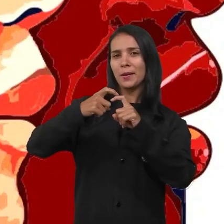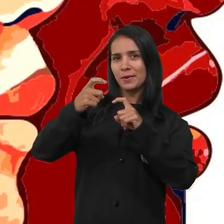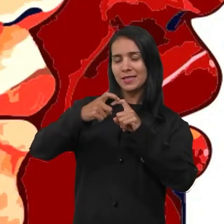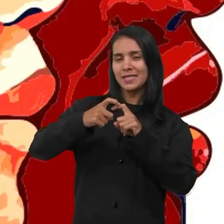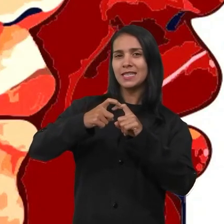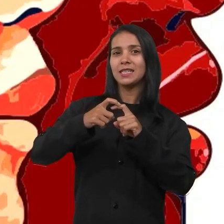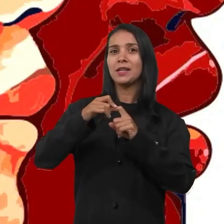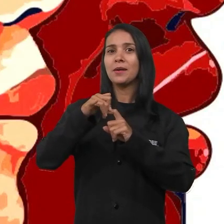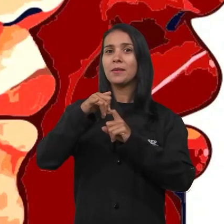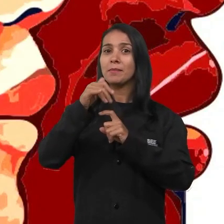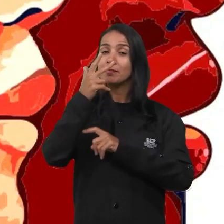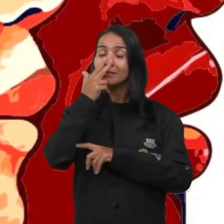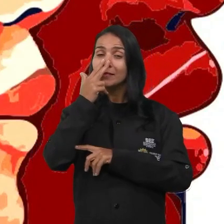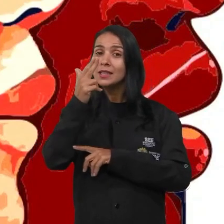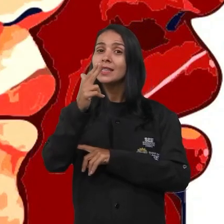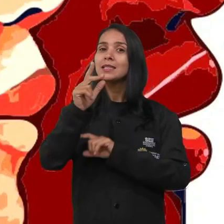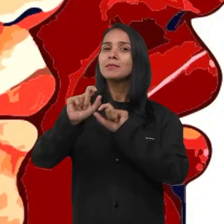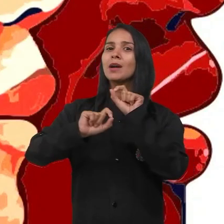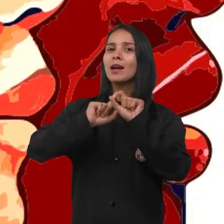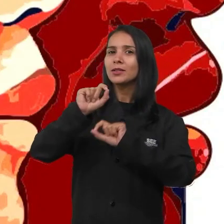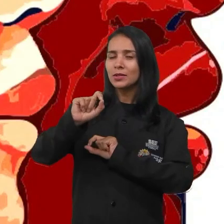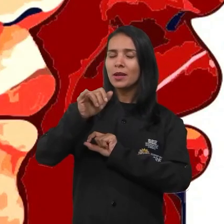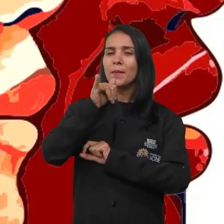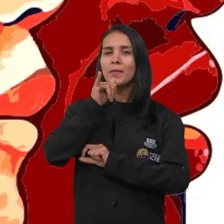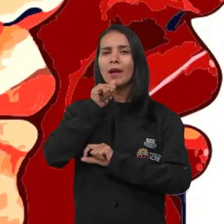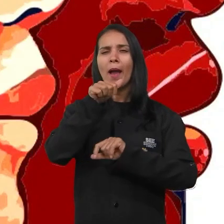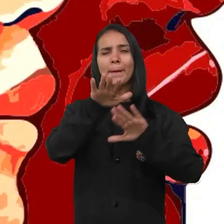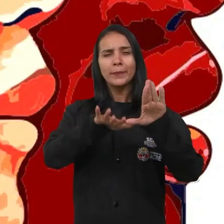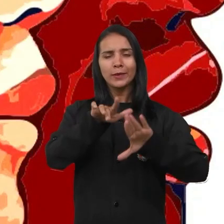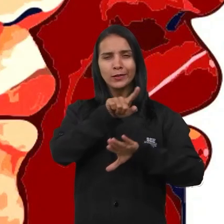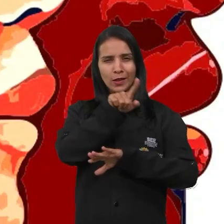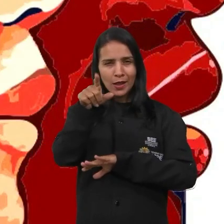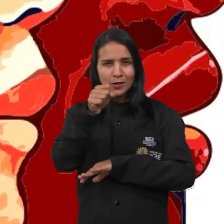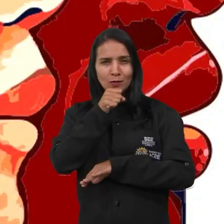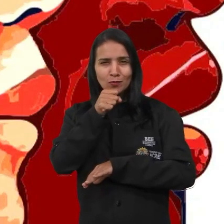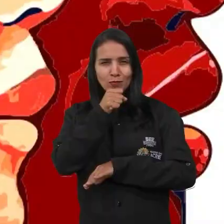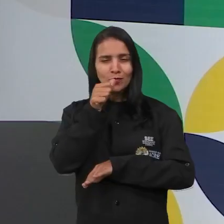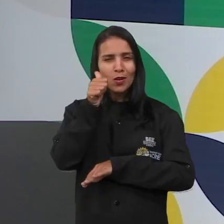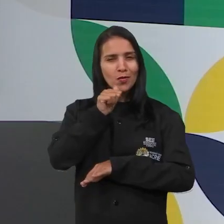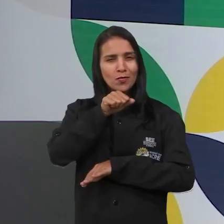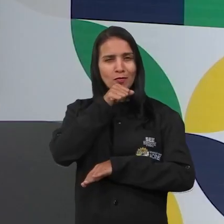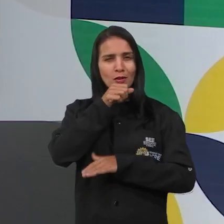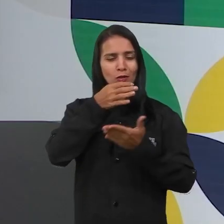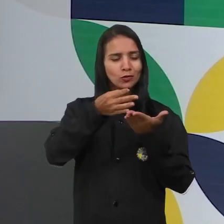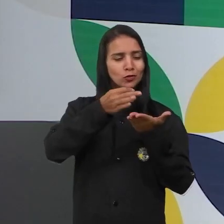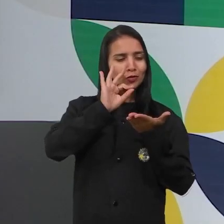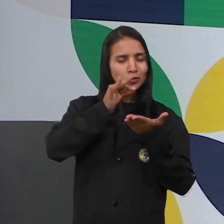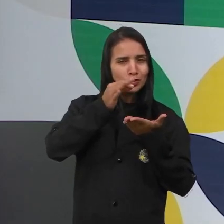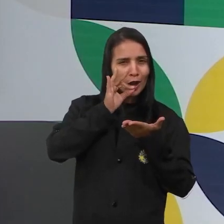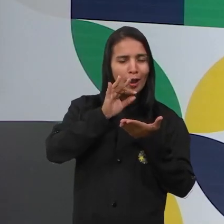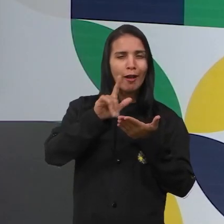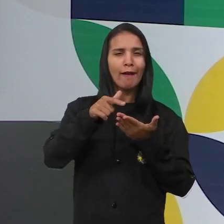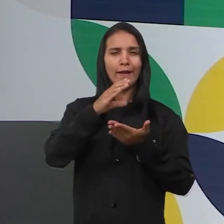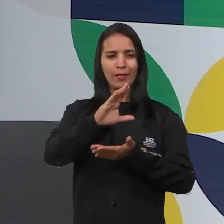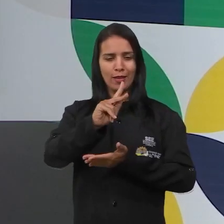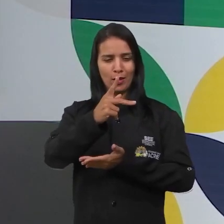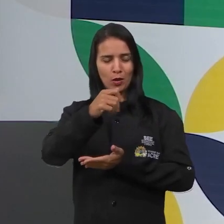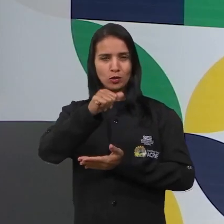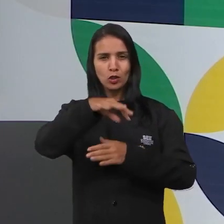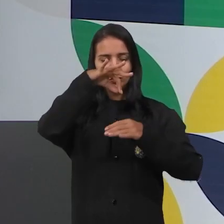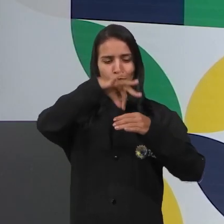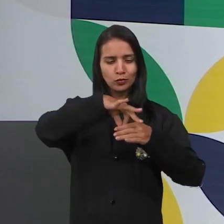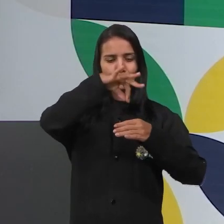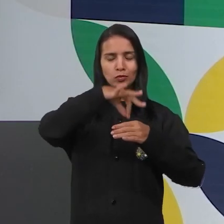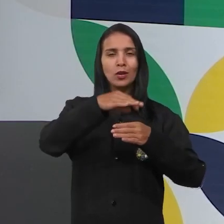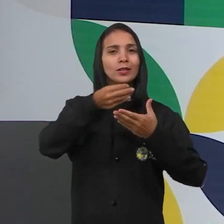aquela medicina mais natural. Sabe aquele chazinho que a sua avó faz quando você está com dor de garganta? Sabe aquele mel